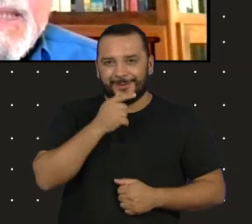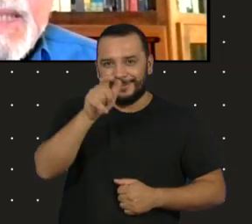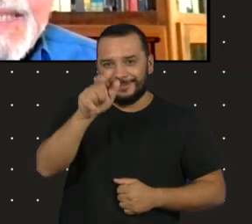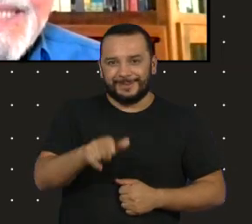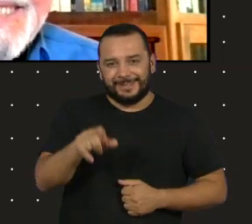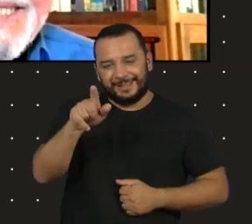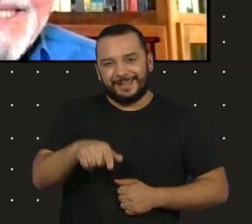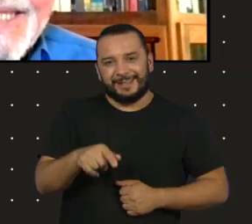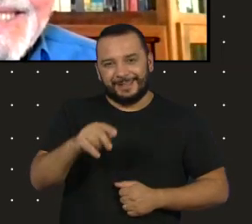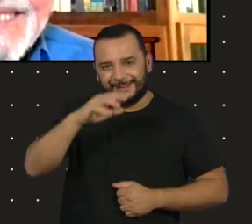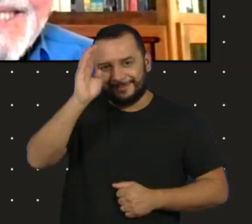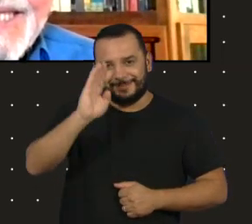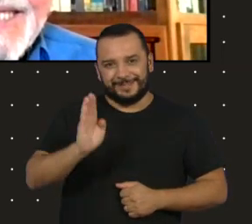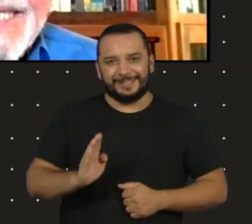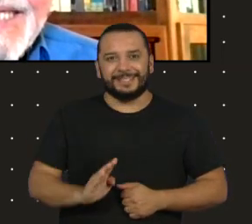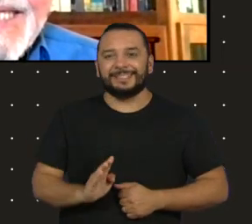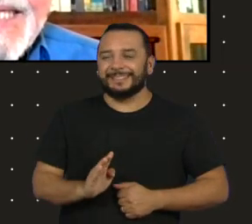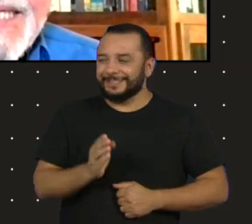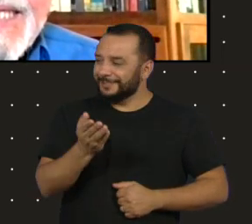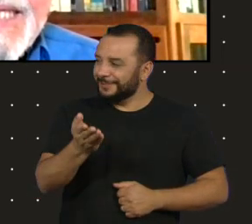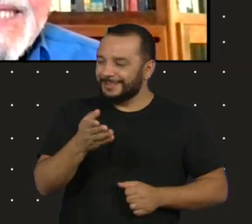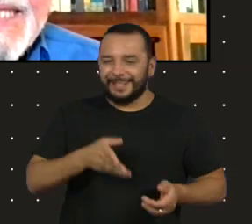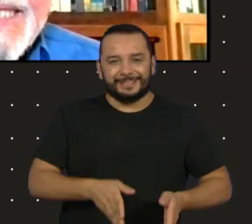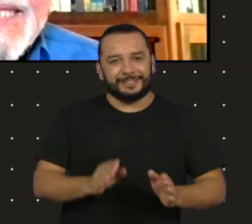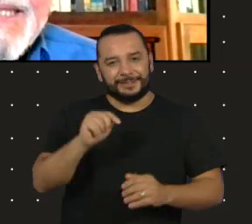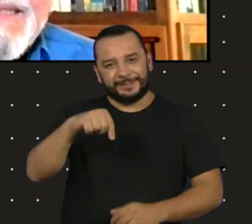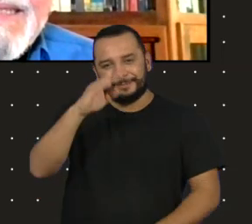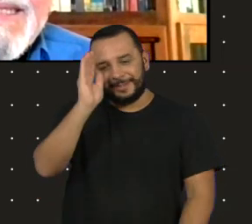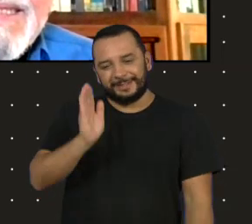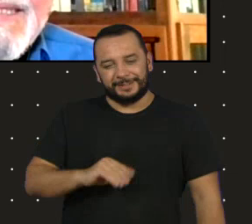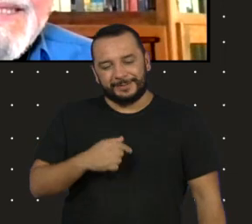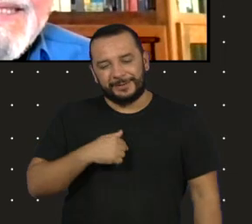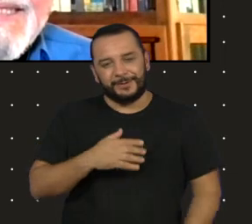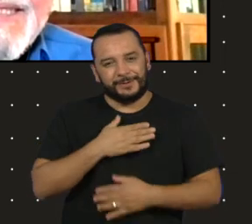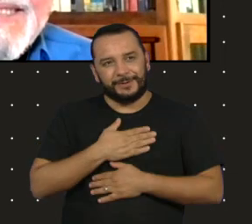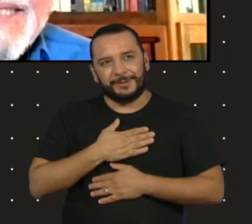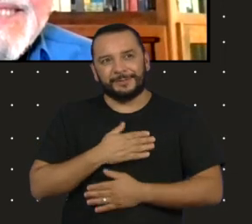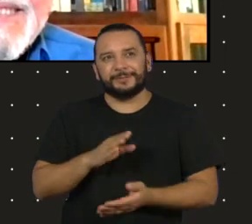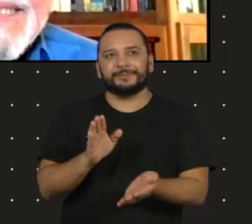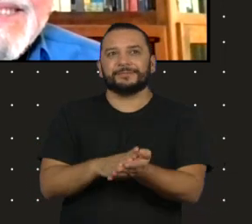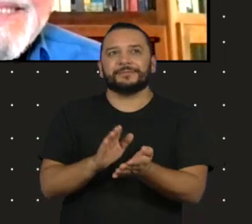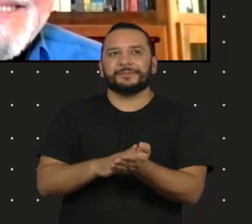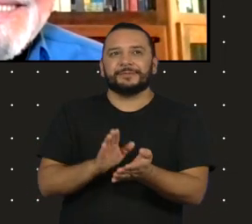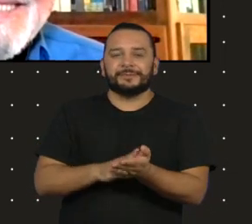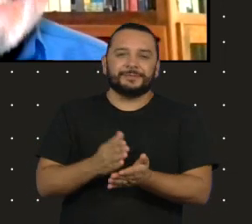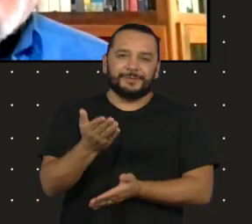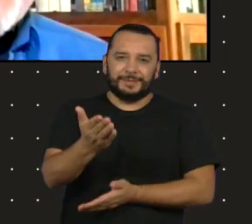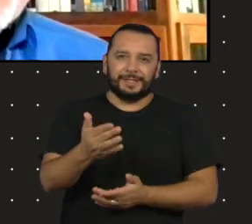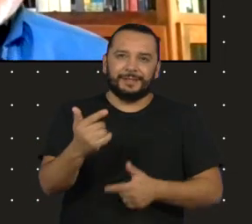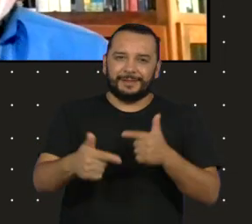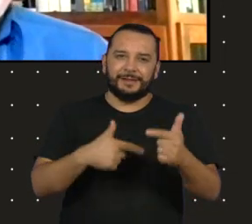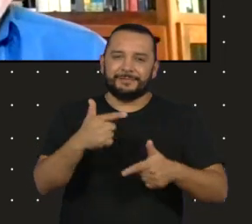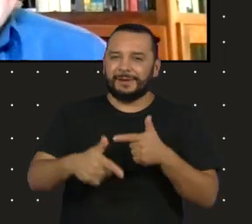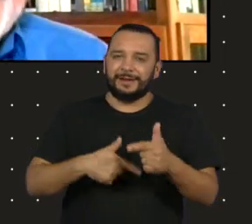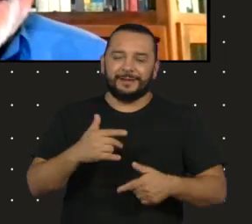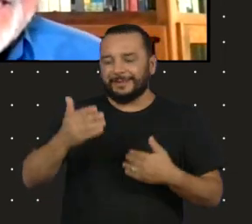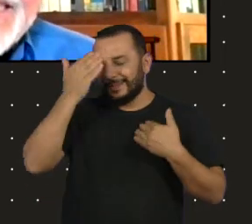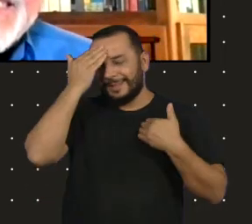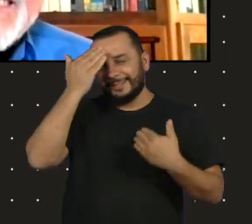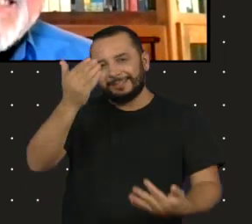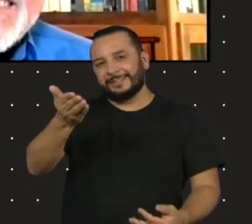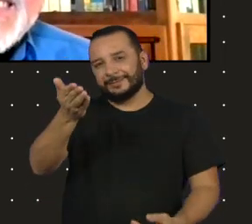dele, esse é um brasileiro daqueles que eu gosto, né? Parabéns para você por todo o seu trabalho,